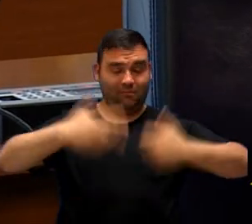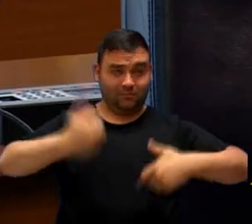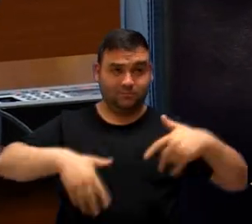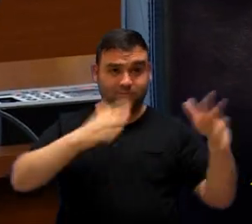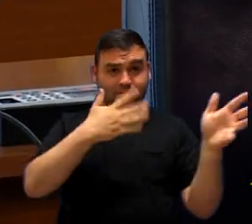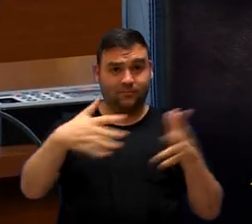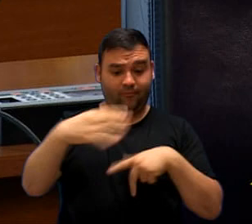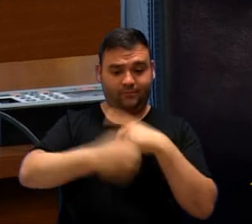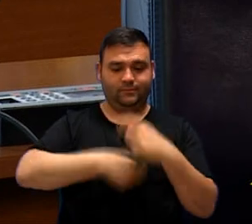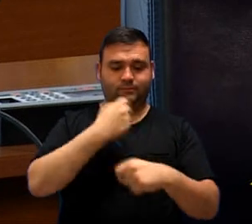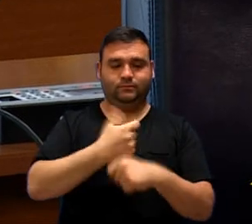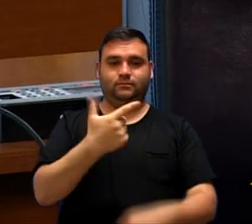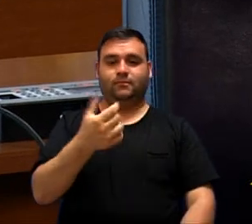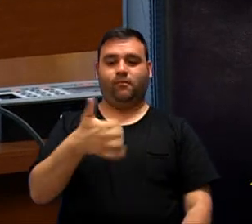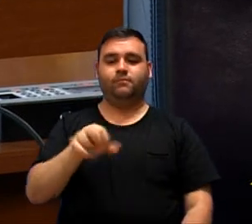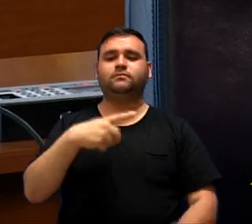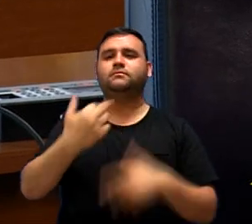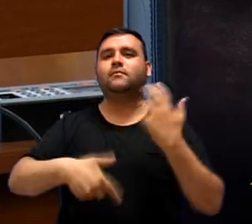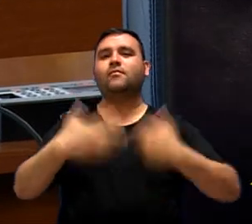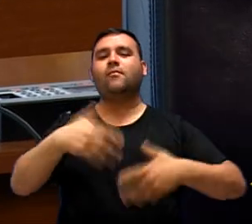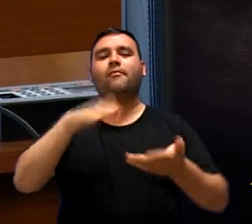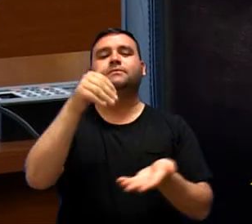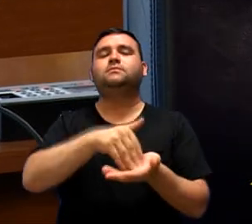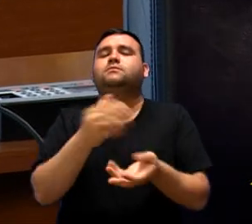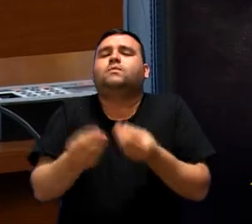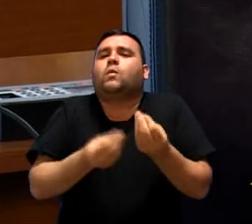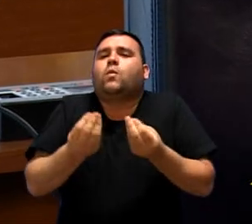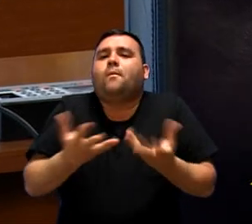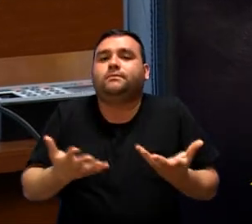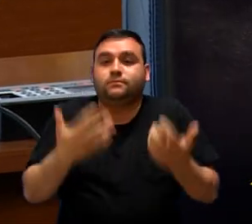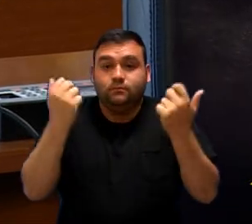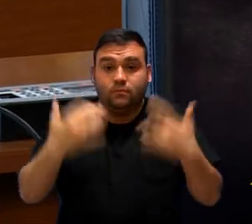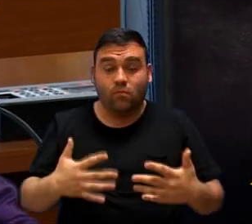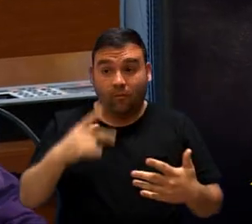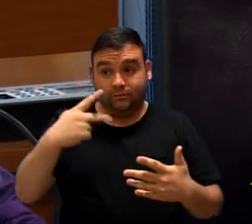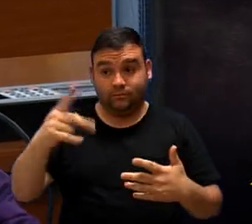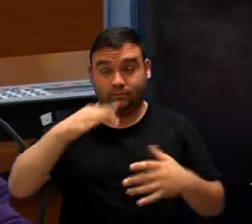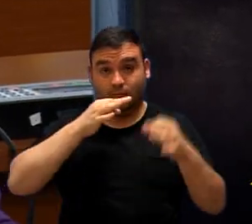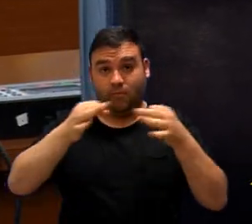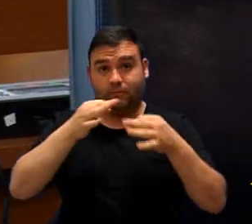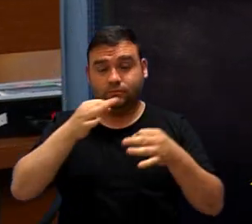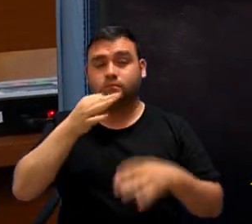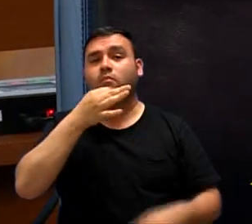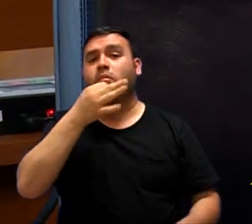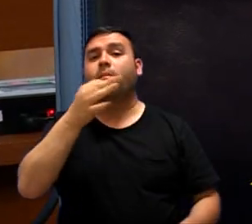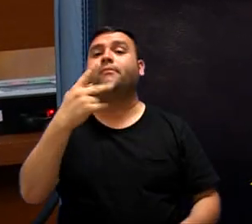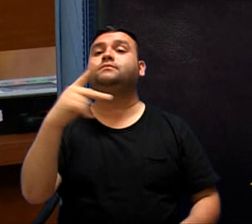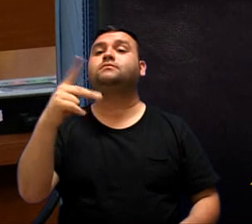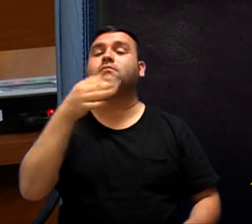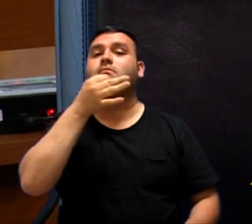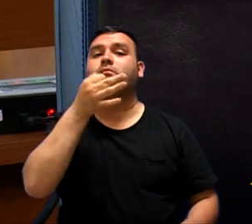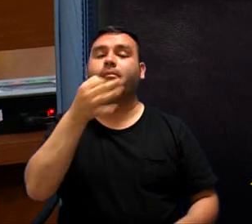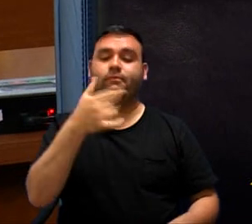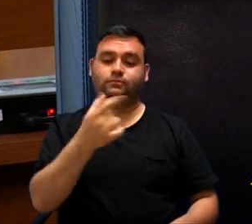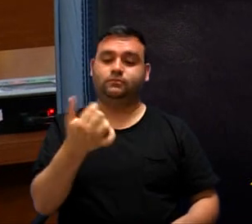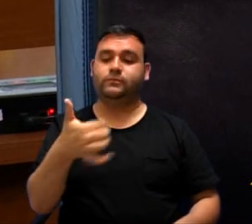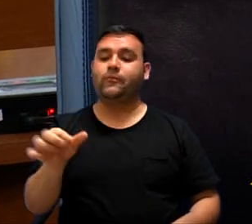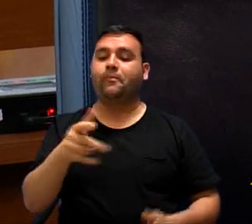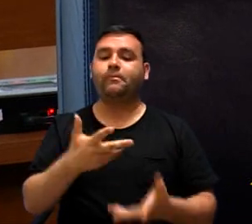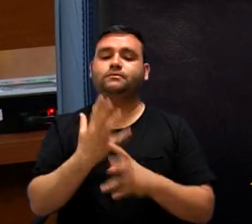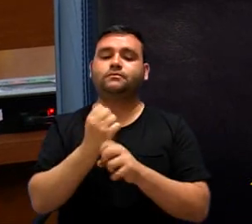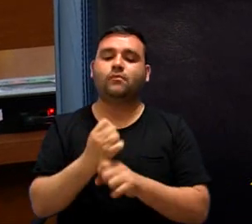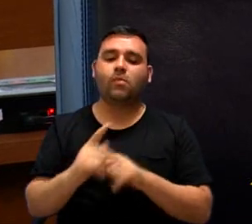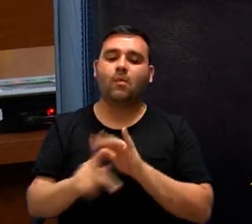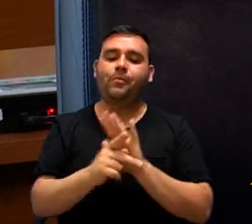orçamento de 2019, como que ele vai terminar na sua previsão. Não entendi. O orçamento de 2019